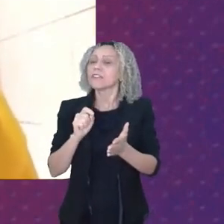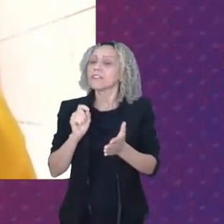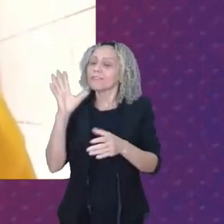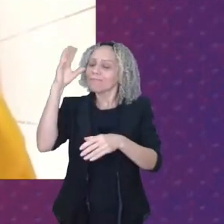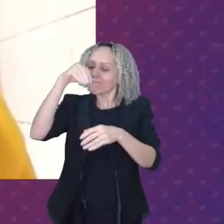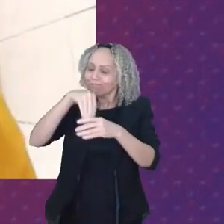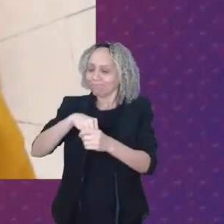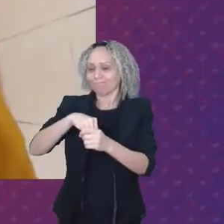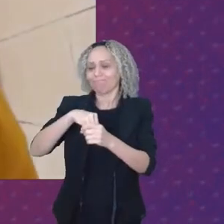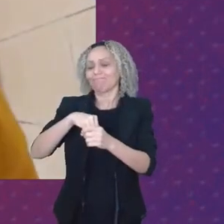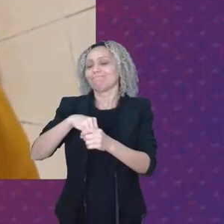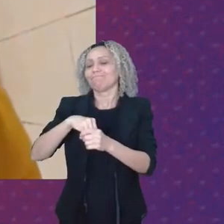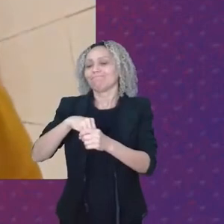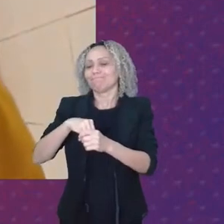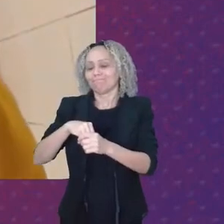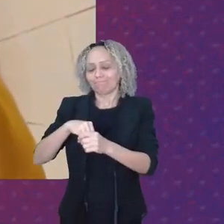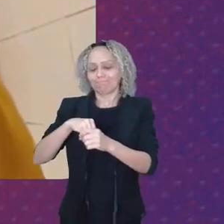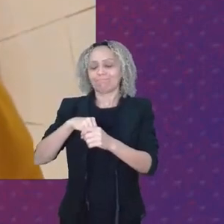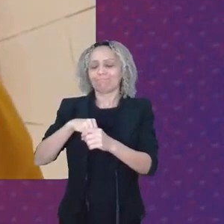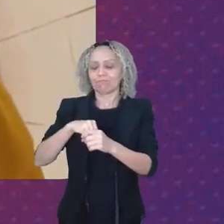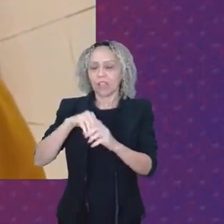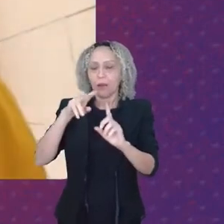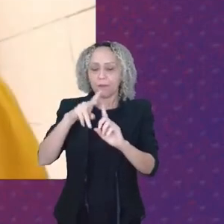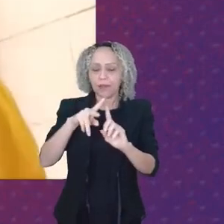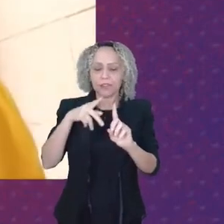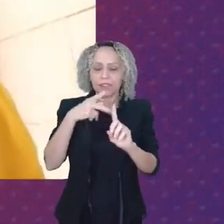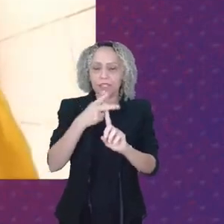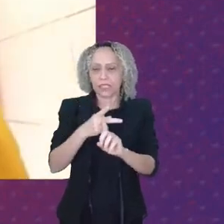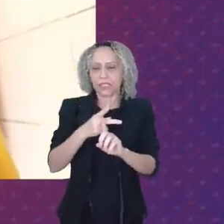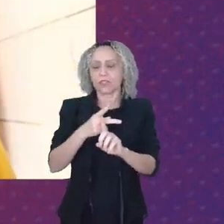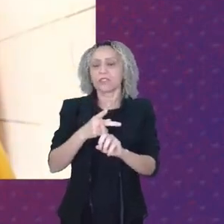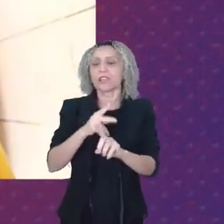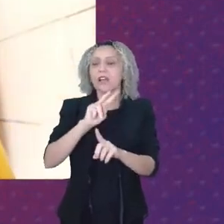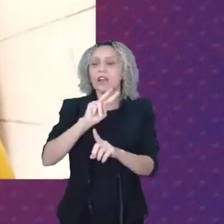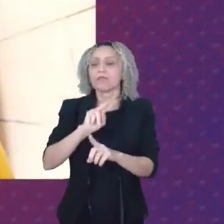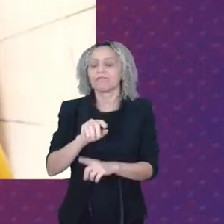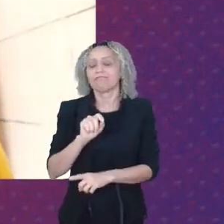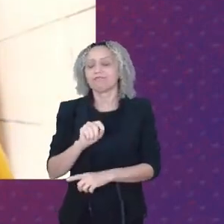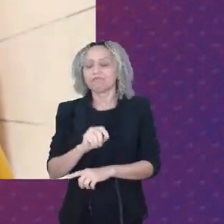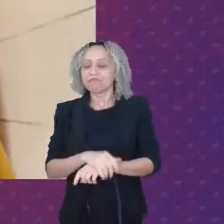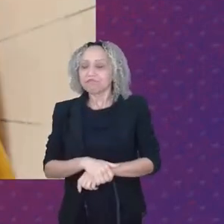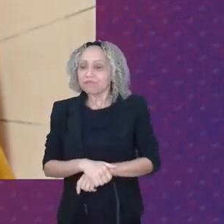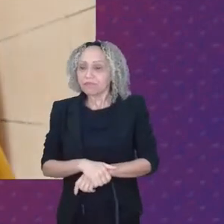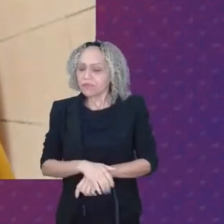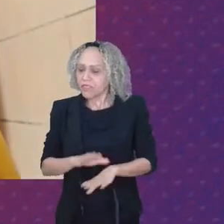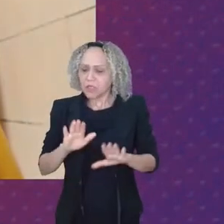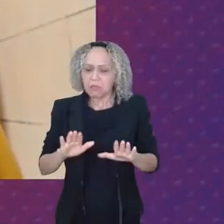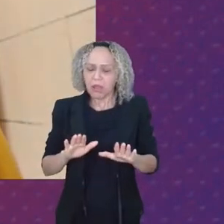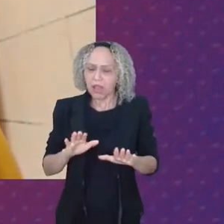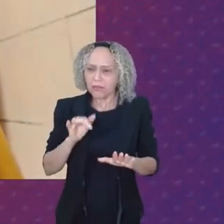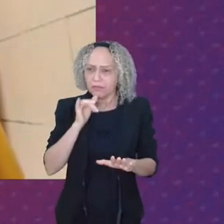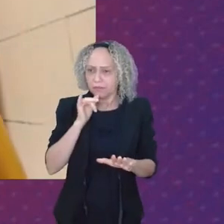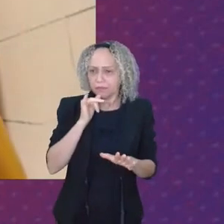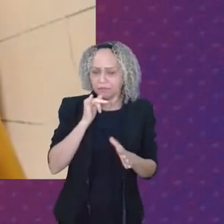sendo que não tinha salário. O salário que era assinado a carteira era combinar. O empregador é